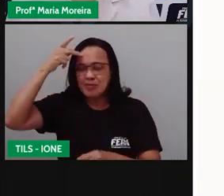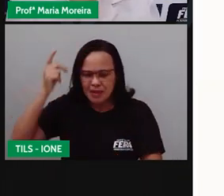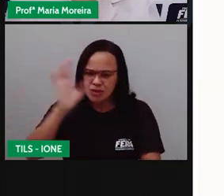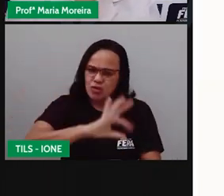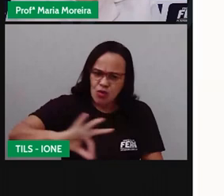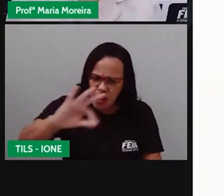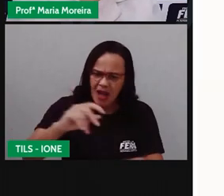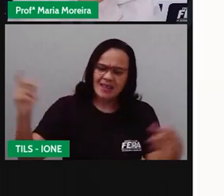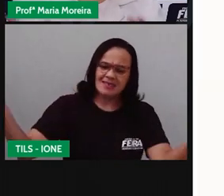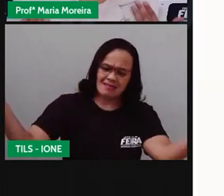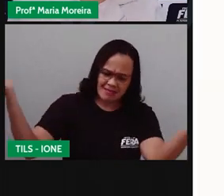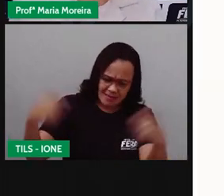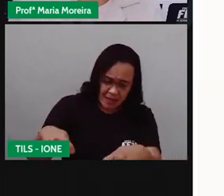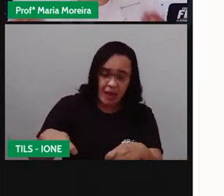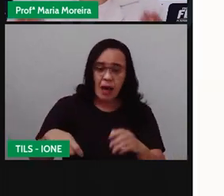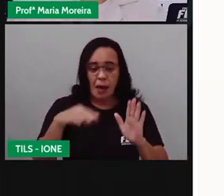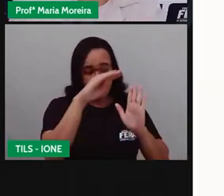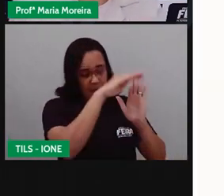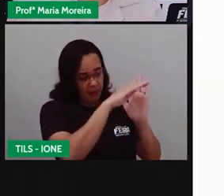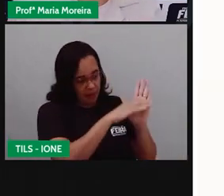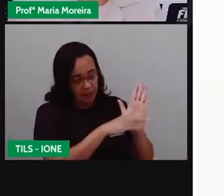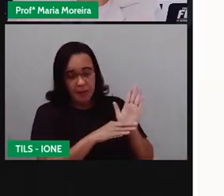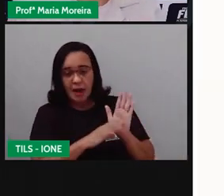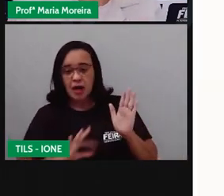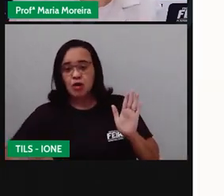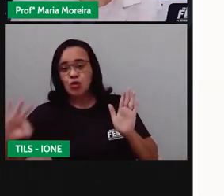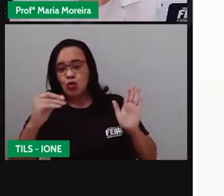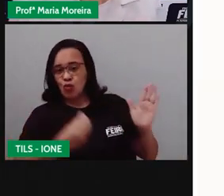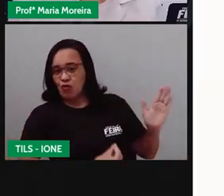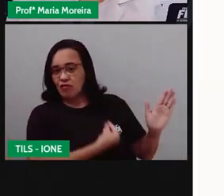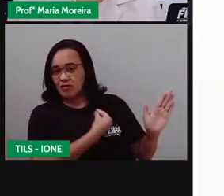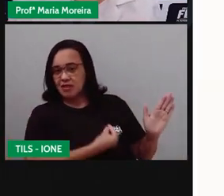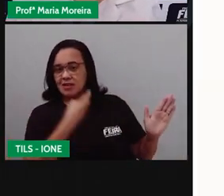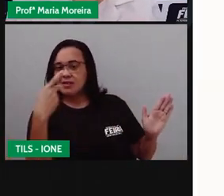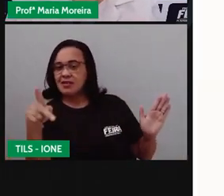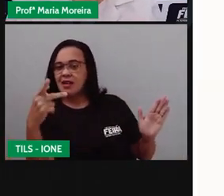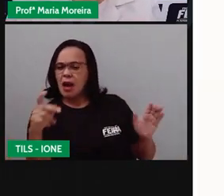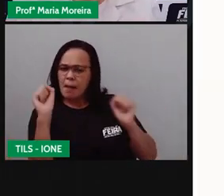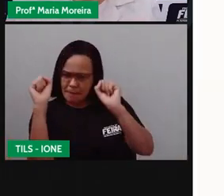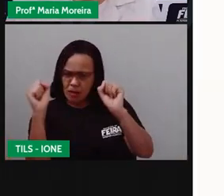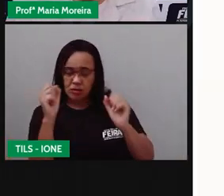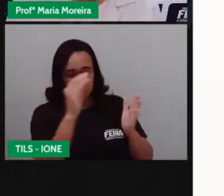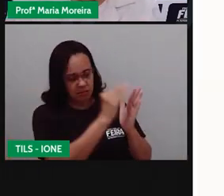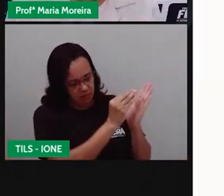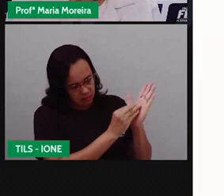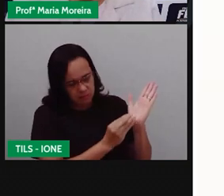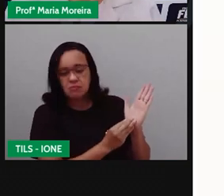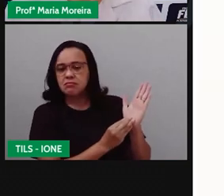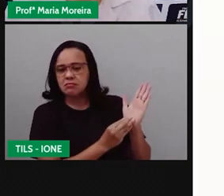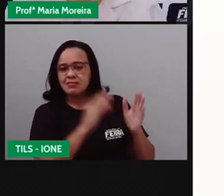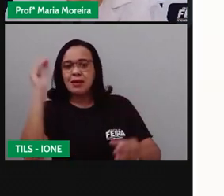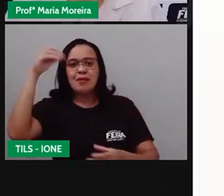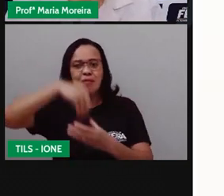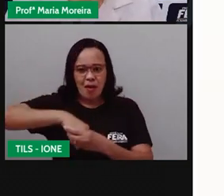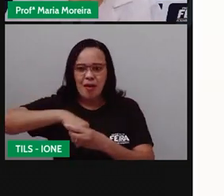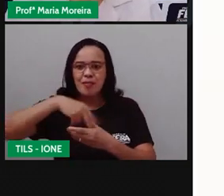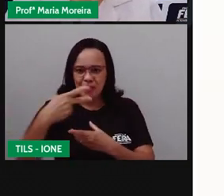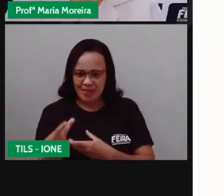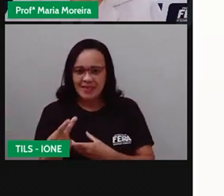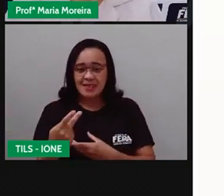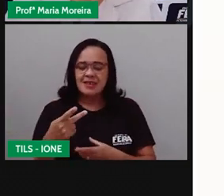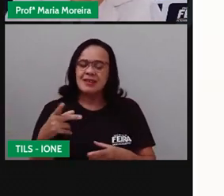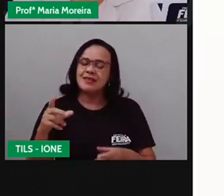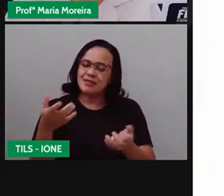e se tudo que foi acontecimento da vida de uma pessoa, ela pode estar em uma biografia. Vamos